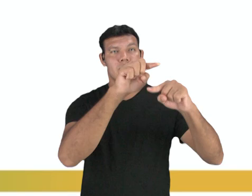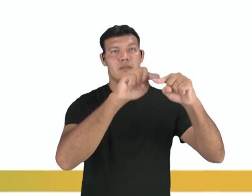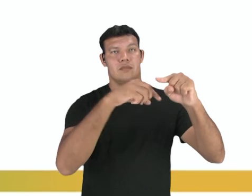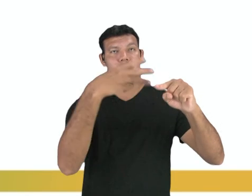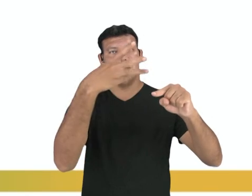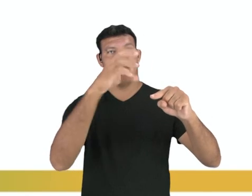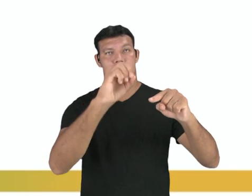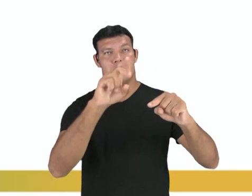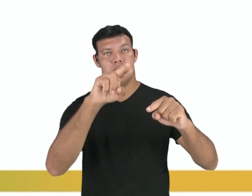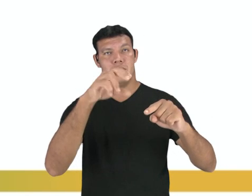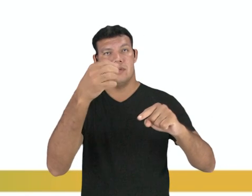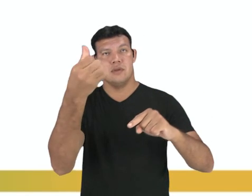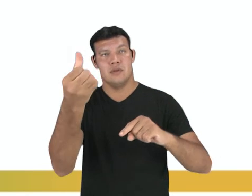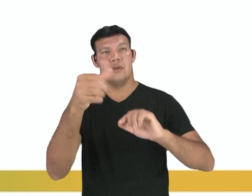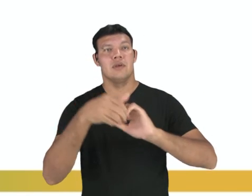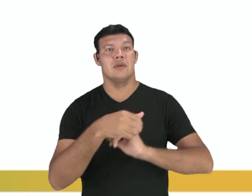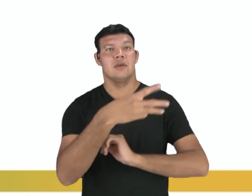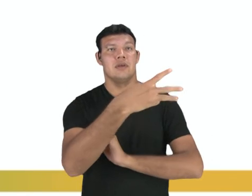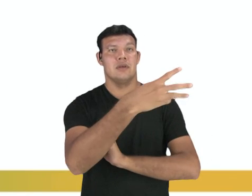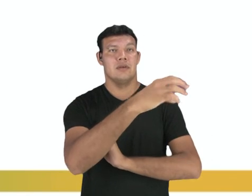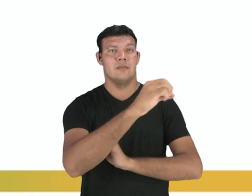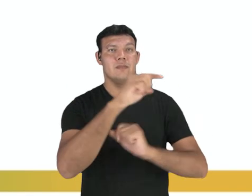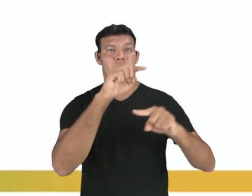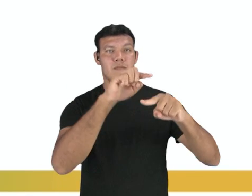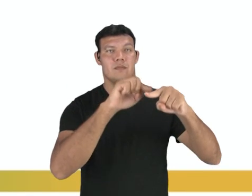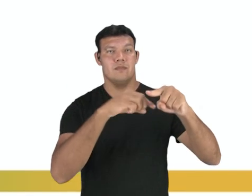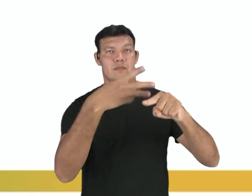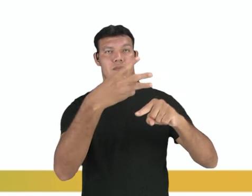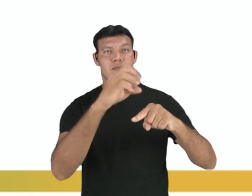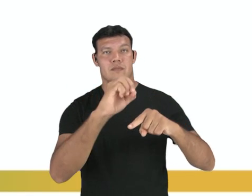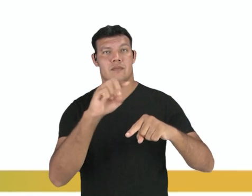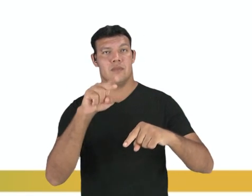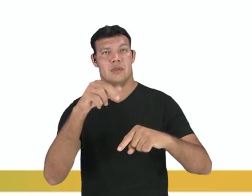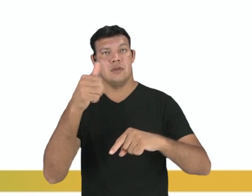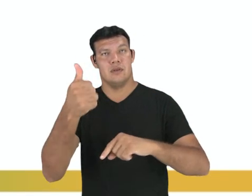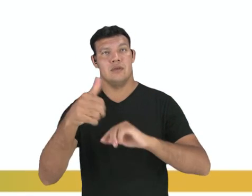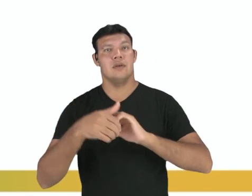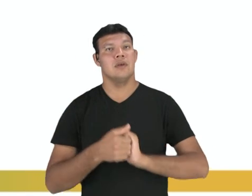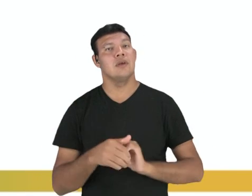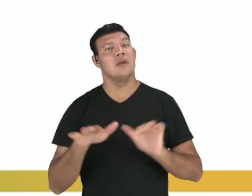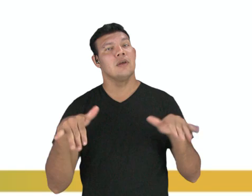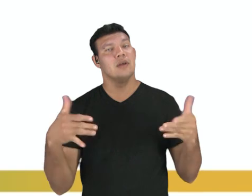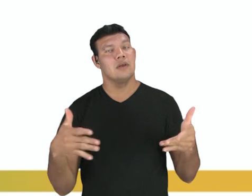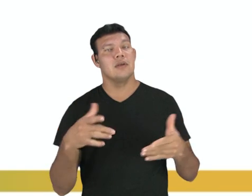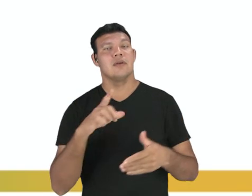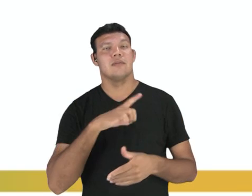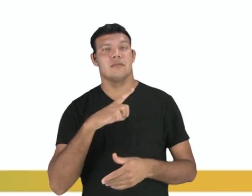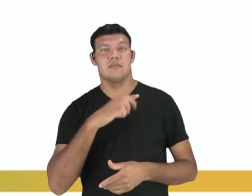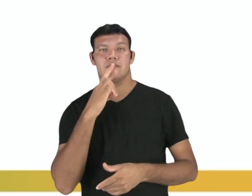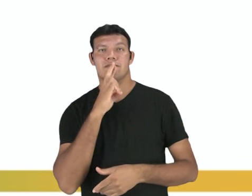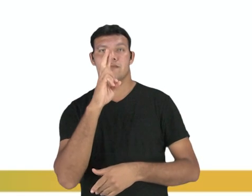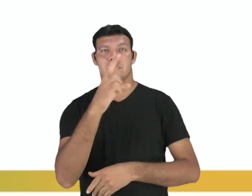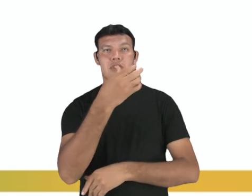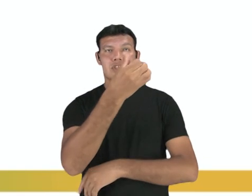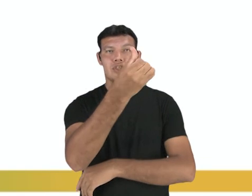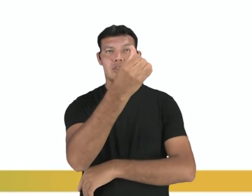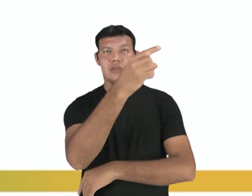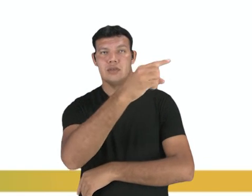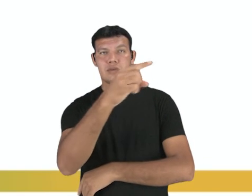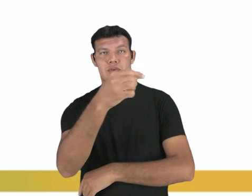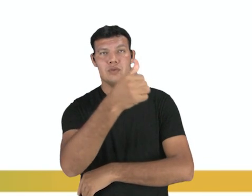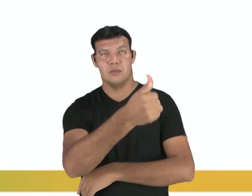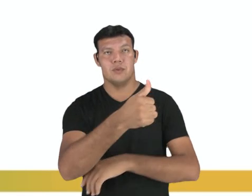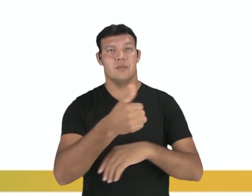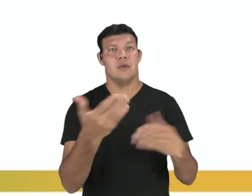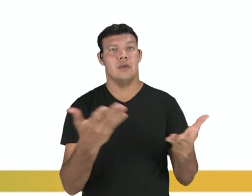seis e o 30 simplifica por ele mesmo com um então aqui eu já tenho 16 sobre um é isso então aí eu vou fazer